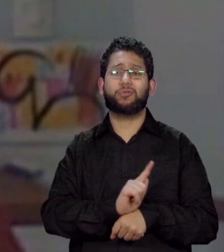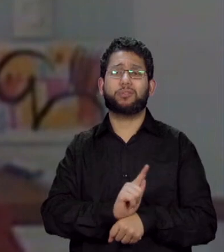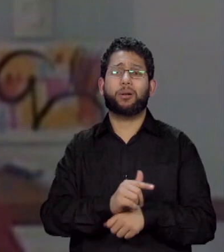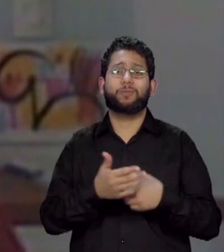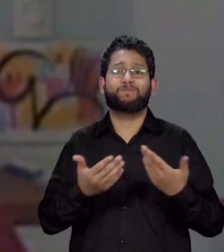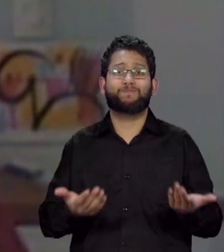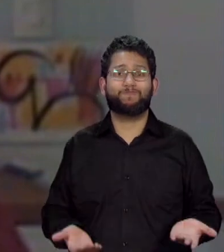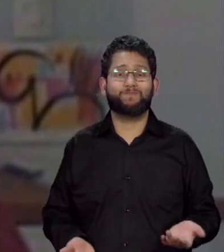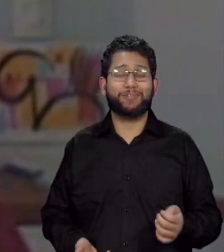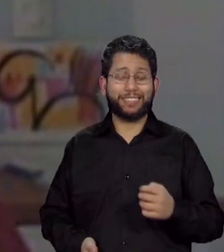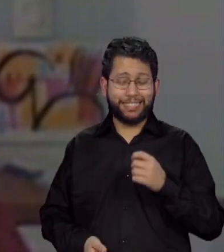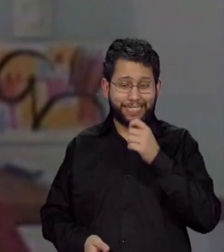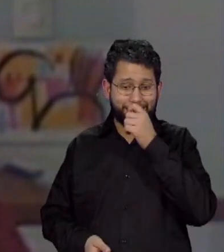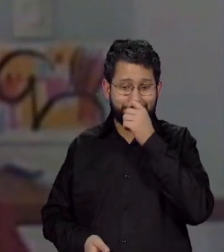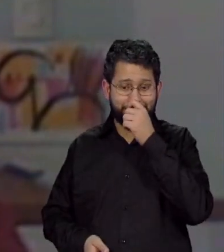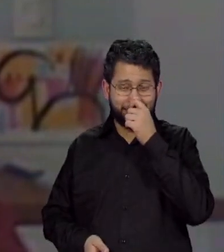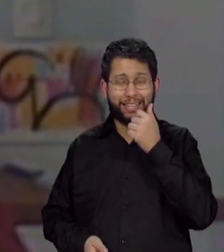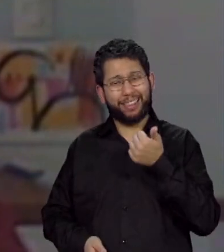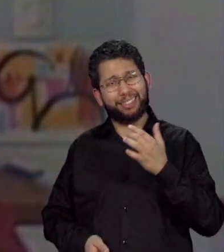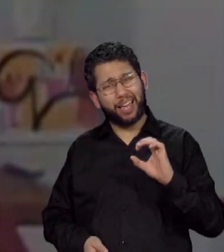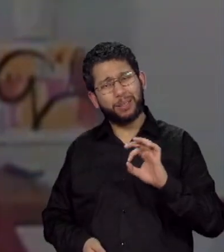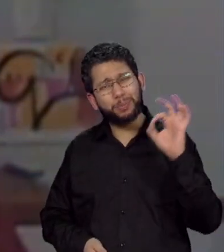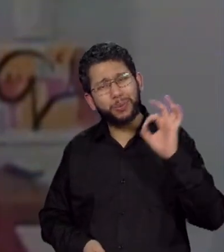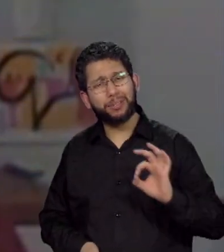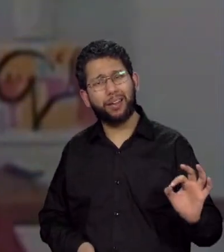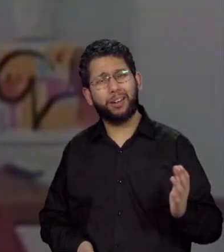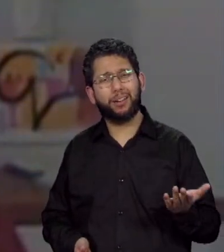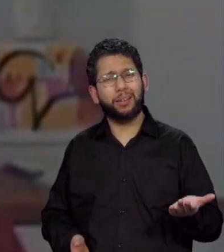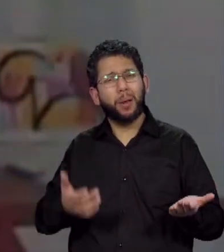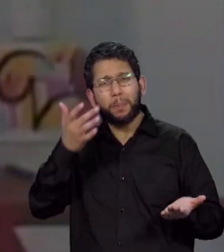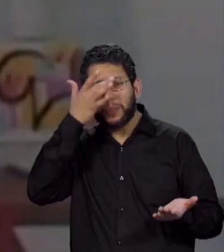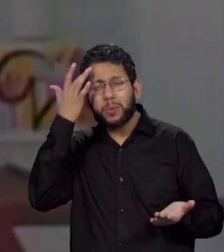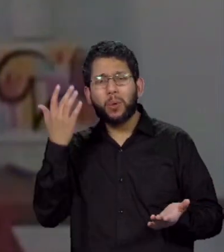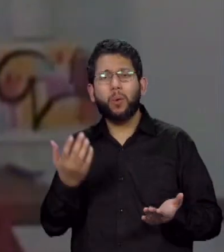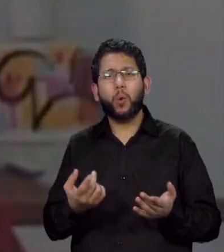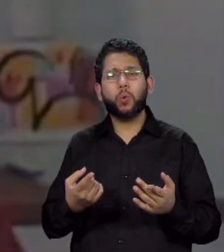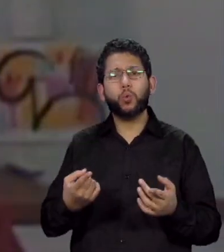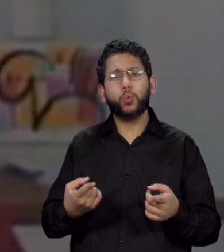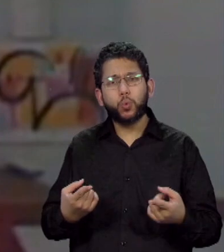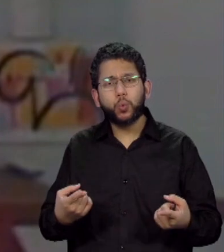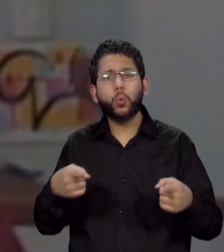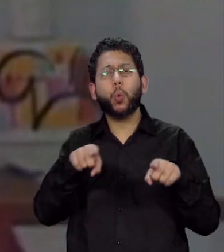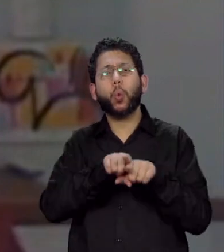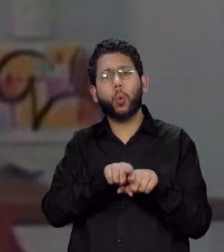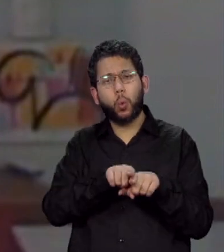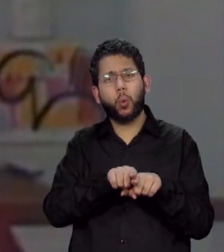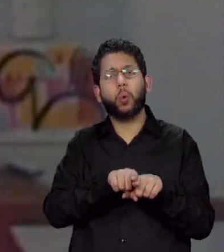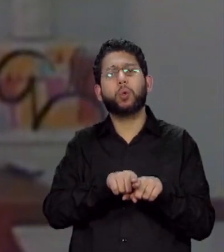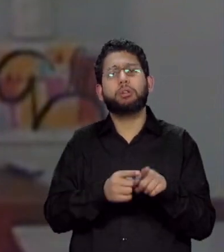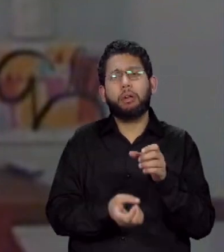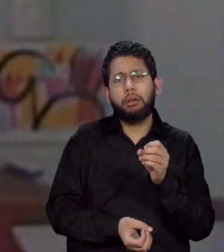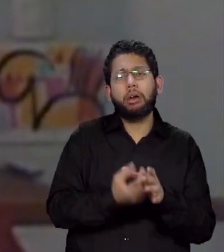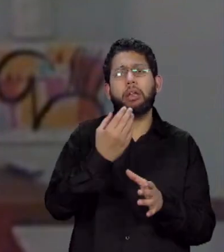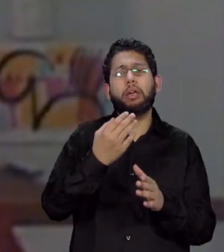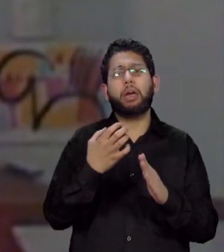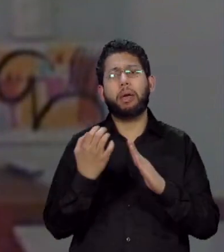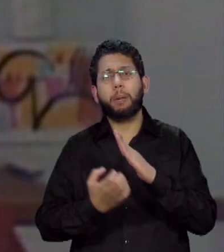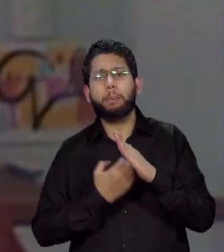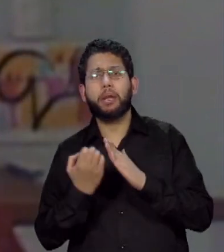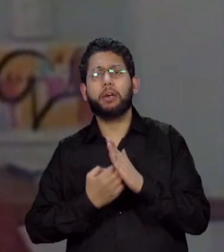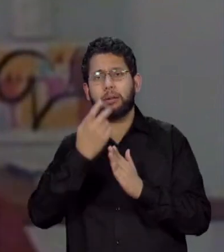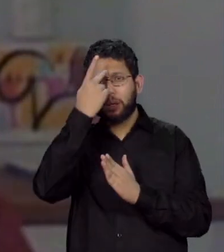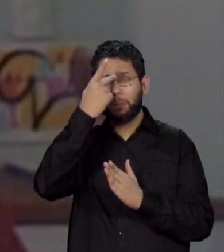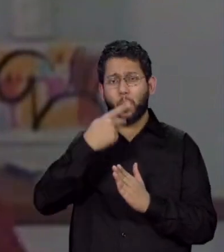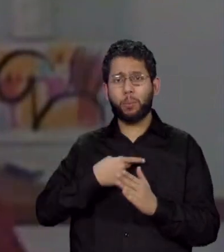gestão. Ou seja, esses produtores, sócios de produtoras que têm que fazer a gestão das suas próprias